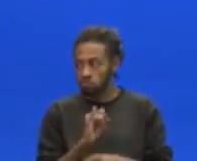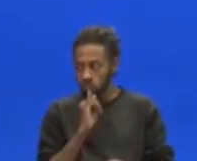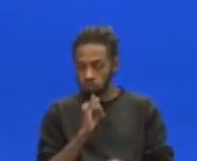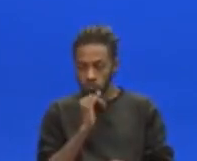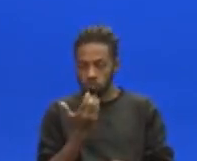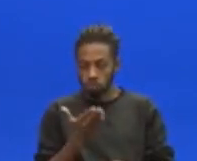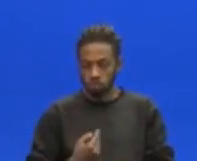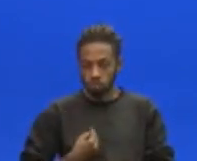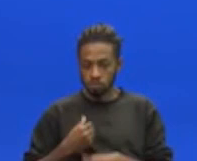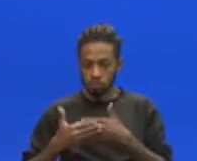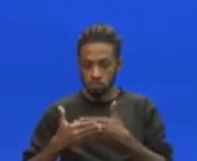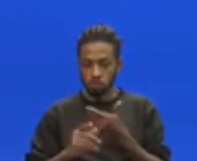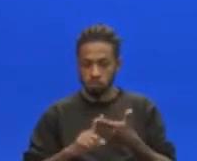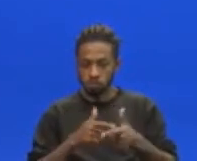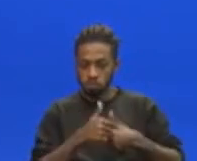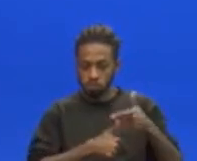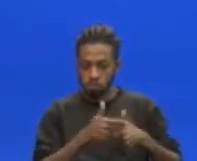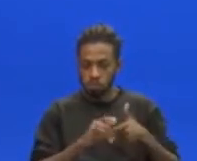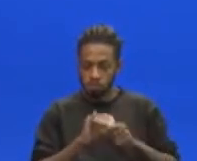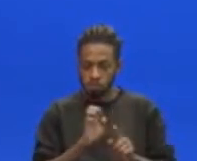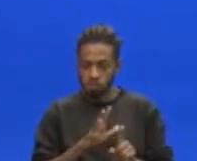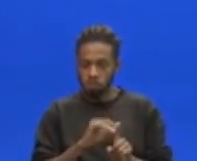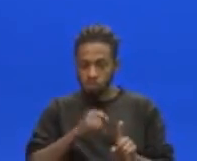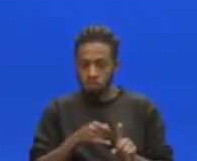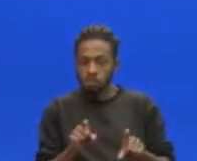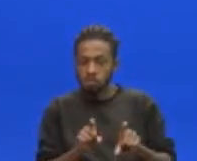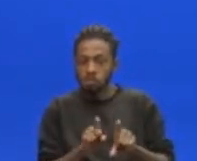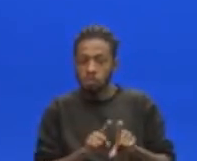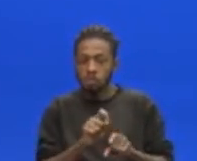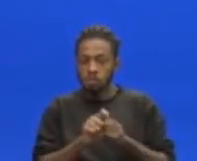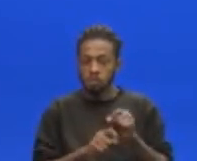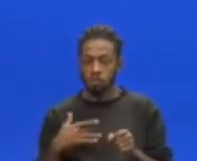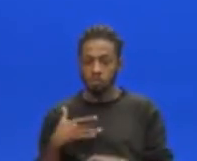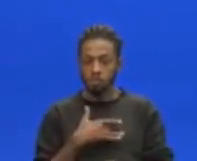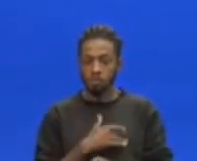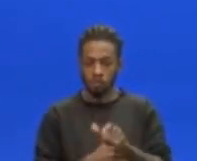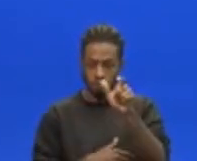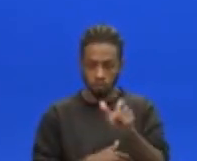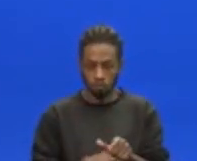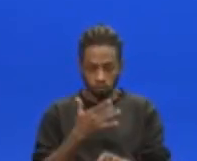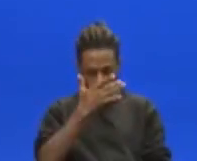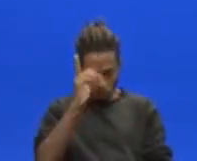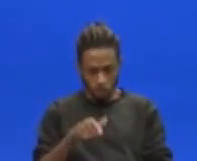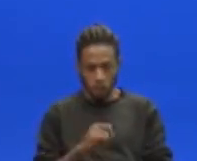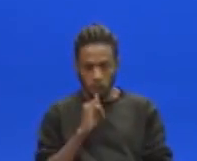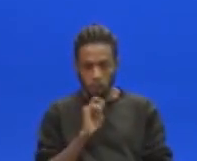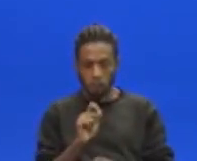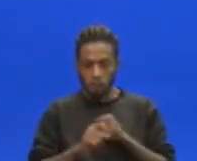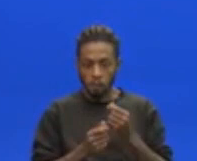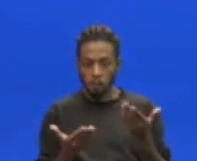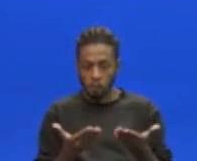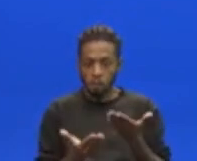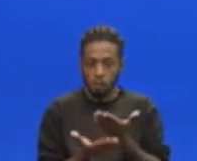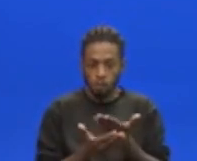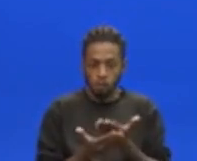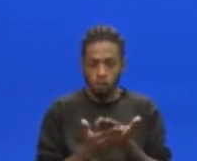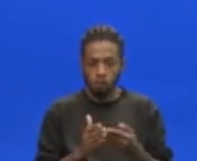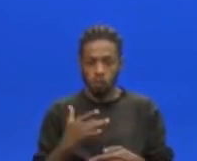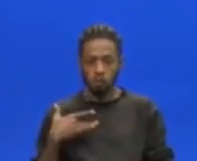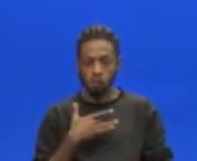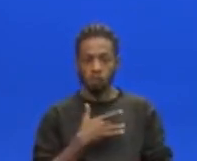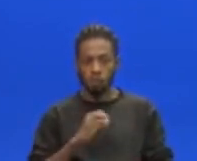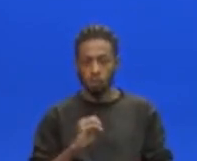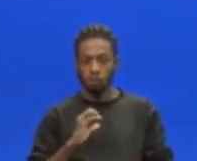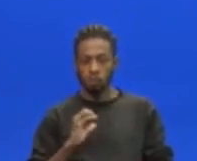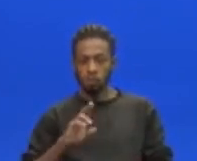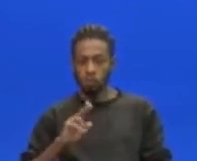condições de vida, essas condições de trabalho impactam, então, na saúde do indivíduo. É a base hoje que nós temos da saúde ocupacional, da